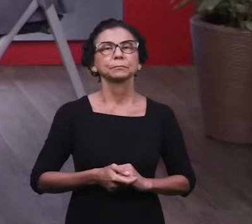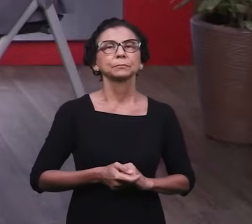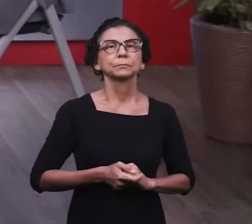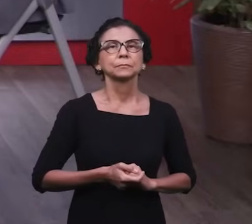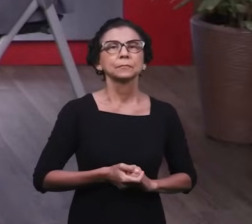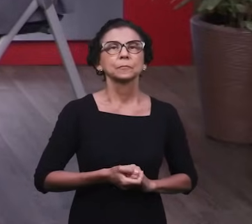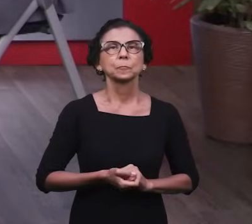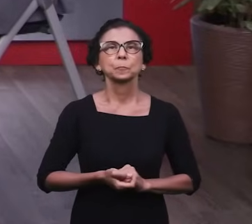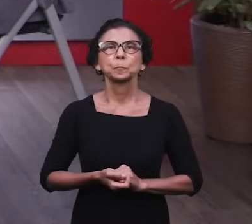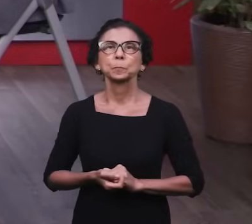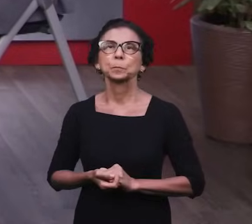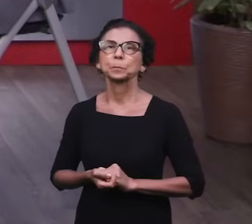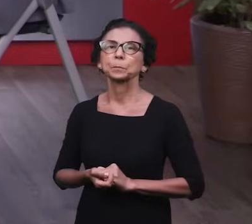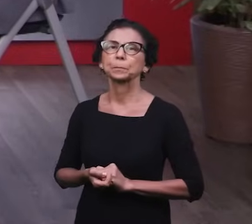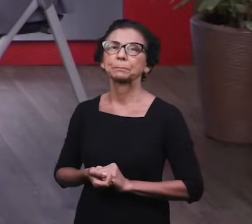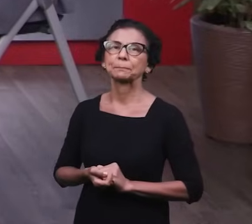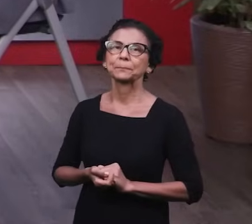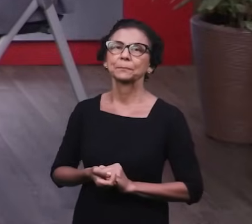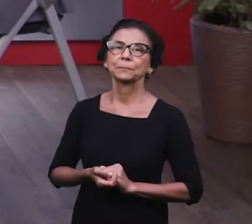Então,